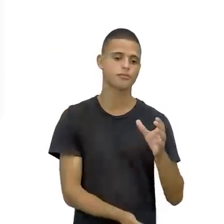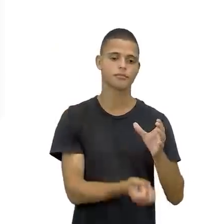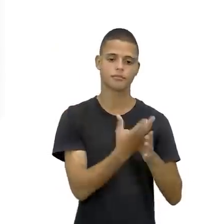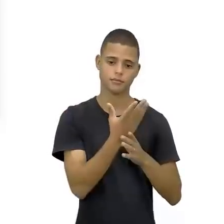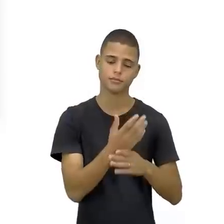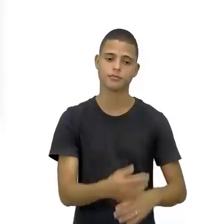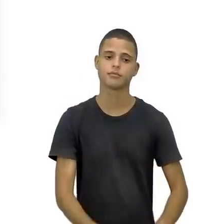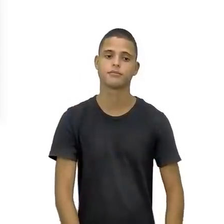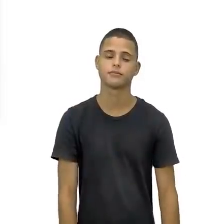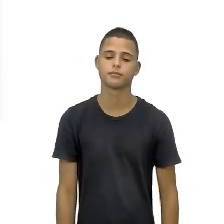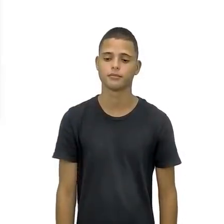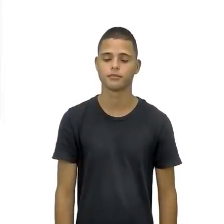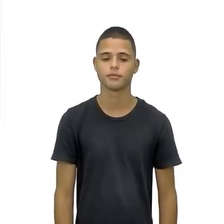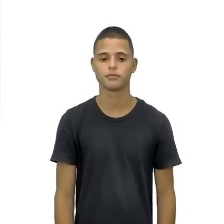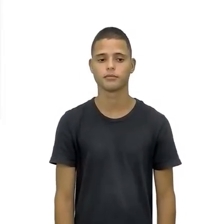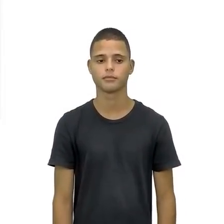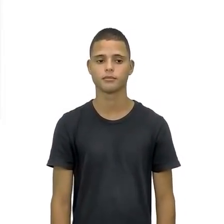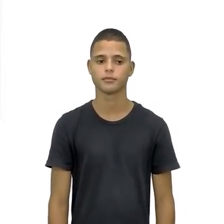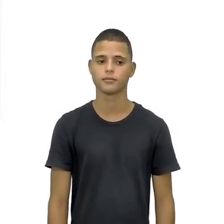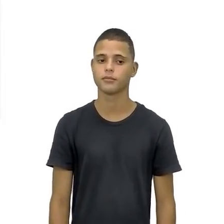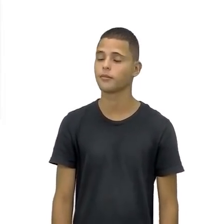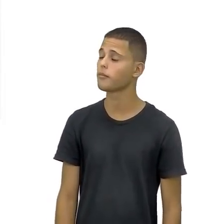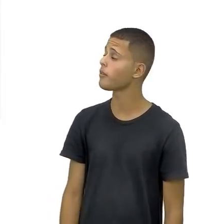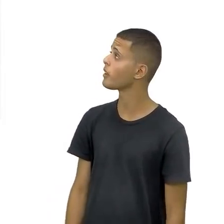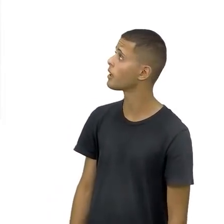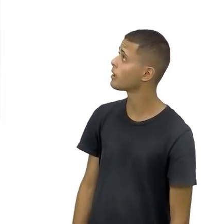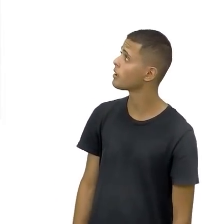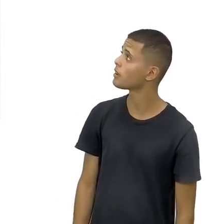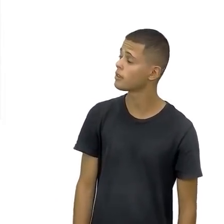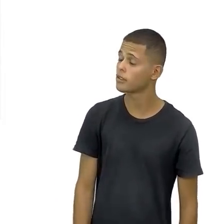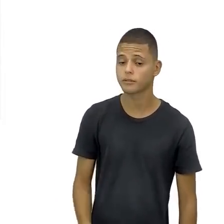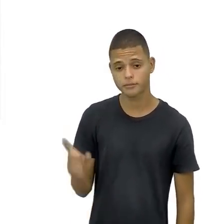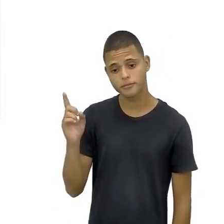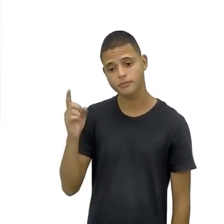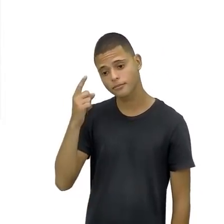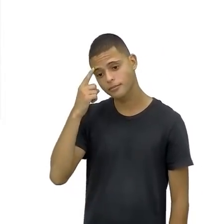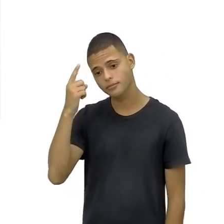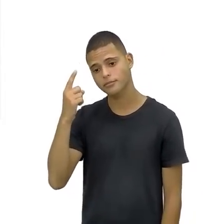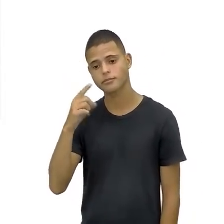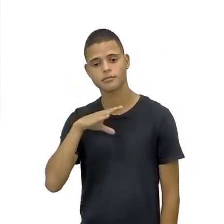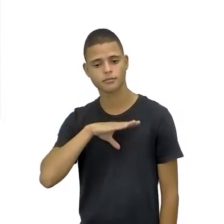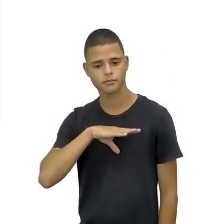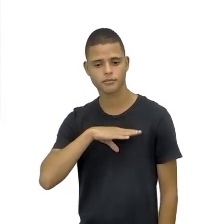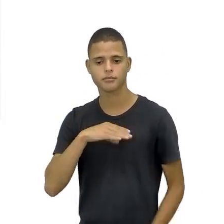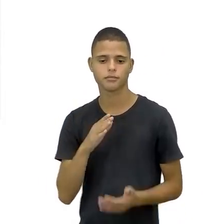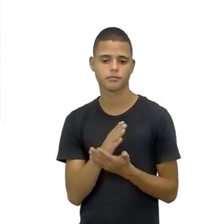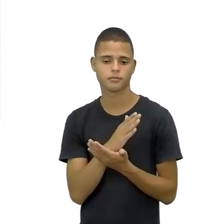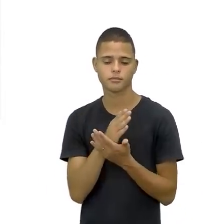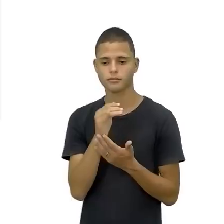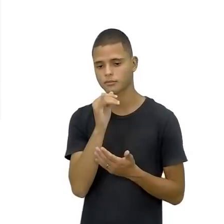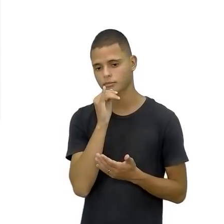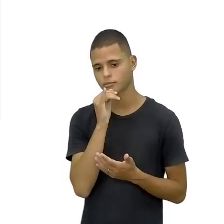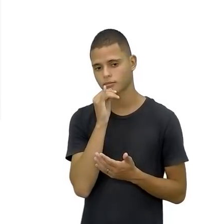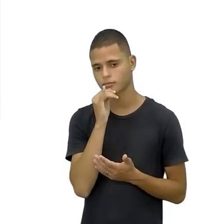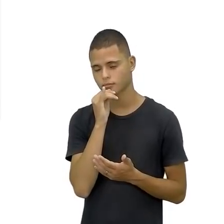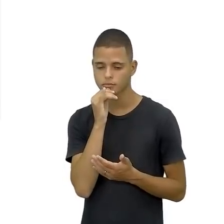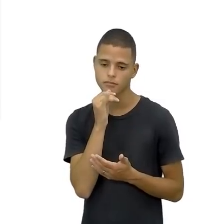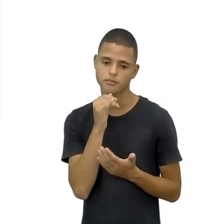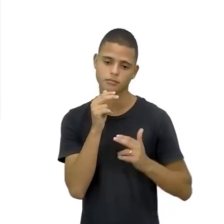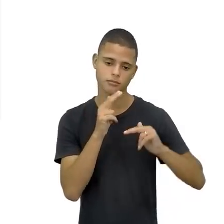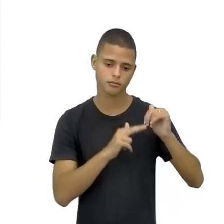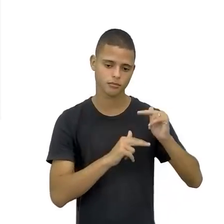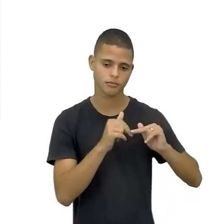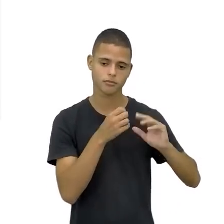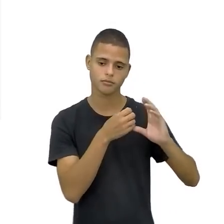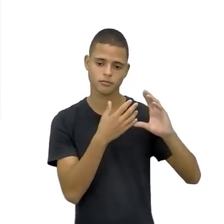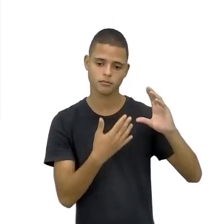né? Aqui eu trouxe para vocês, pensando na língua portuguesa, alguns exemplos de procedimentos pedagógicos que,